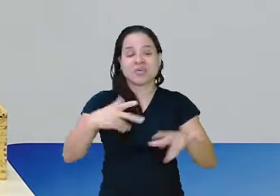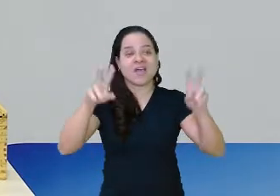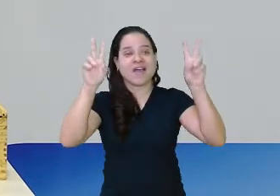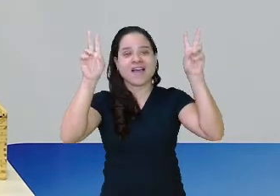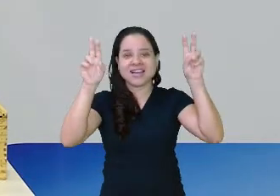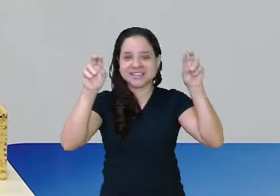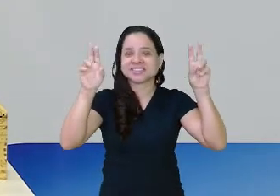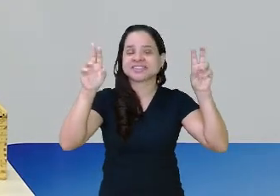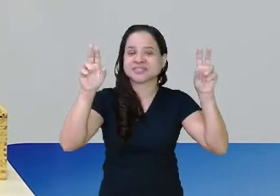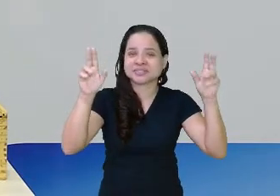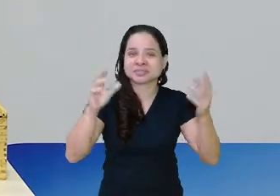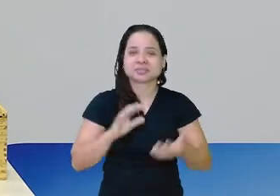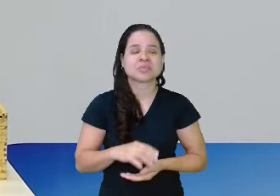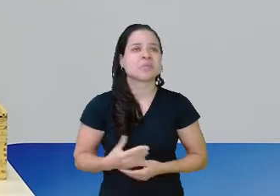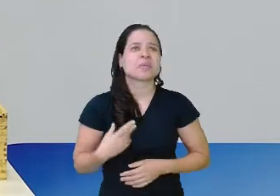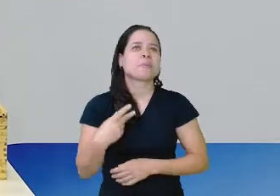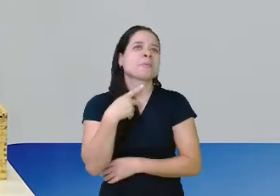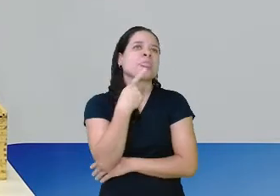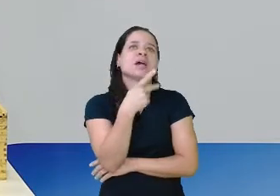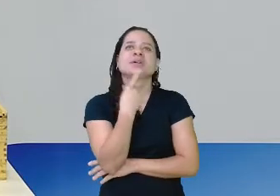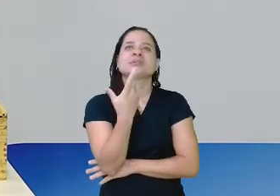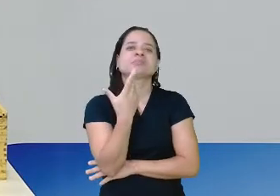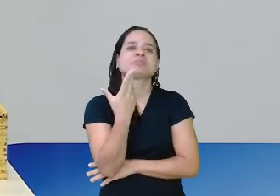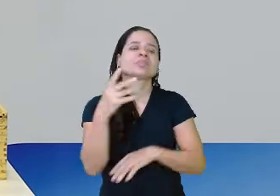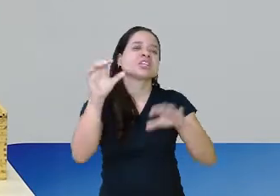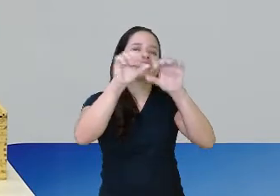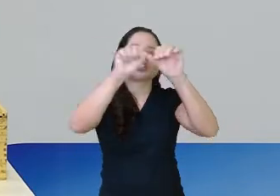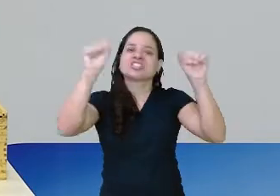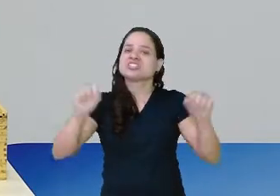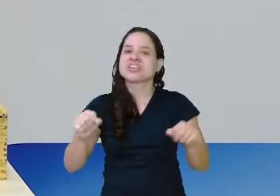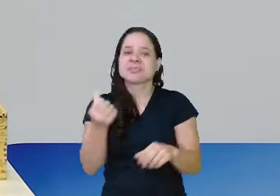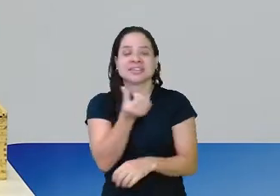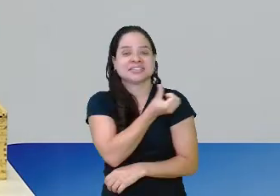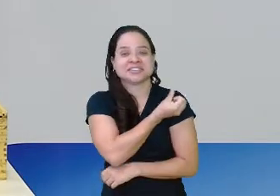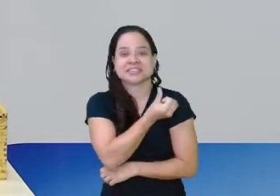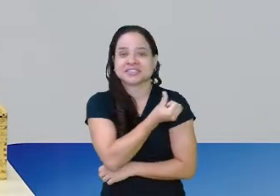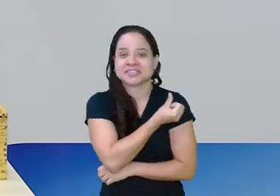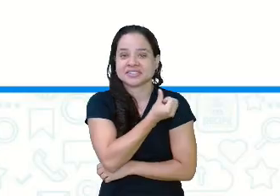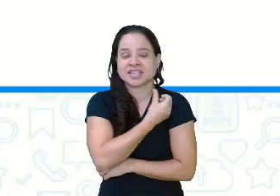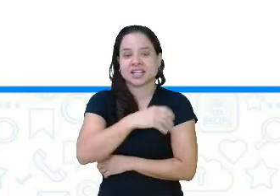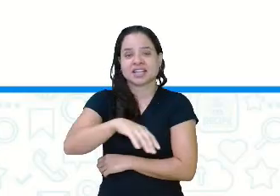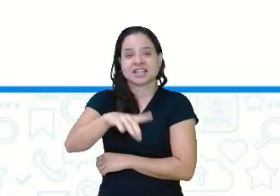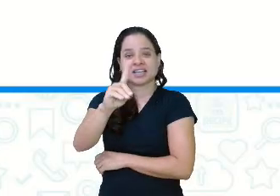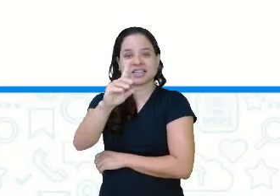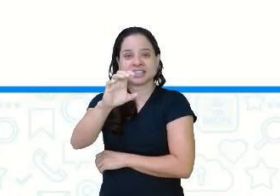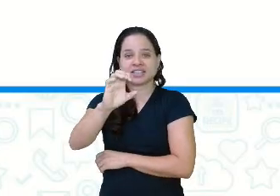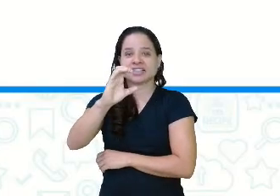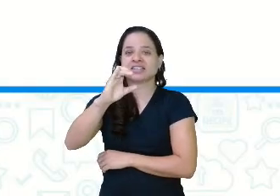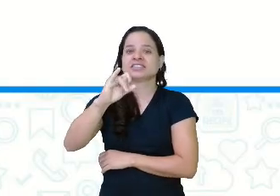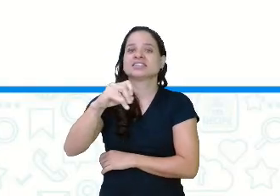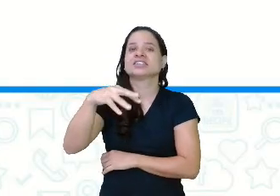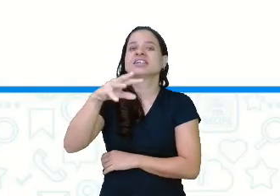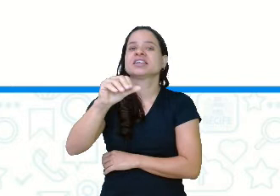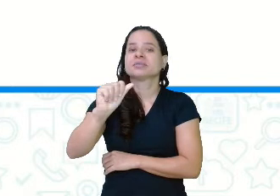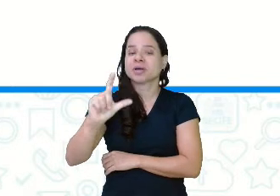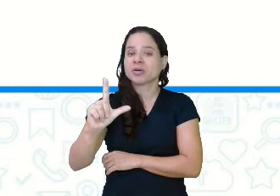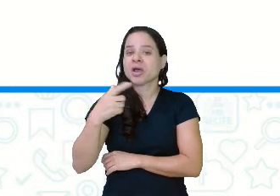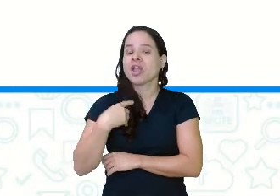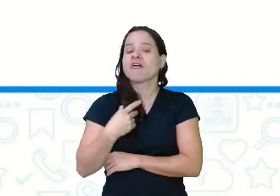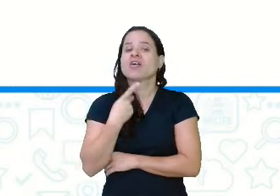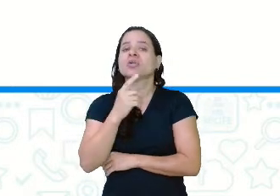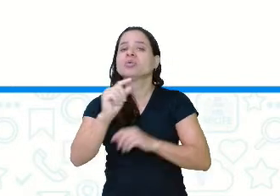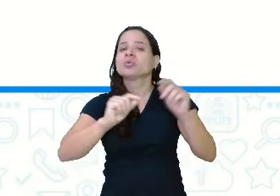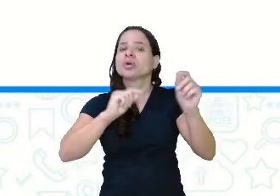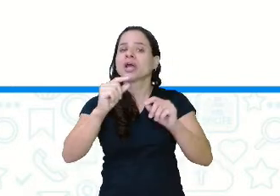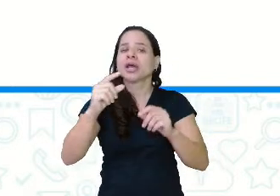assunto. Quando eu falo de sistema de numeração decimal, eu digo que esse sistema